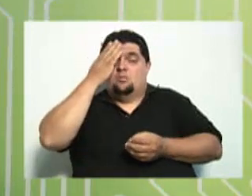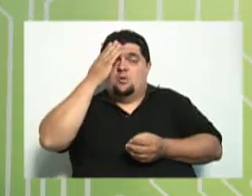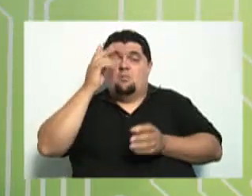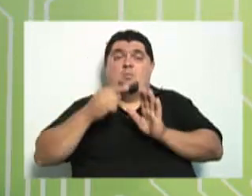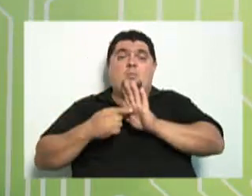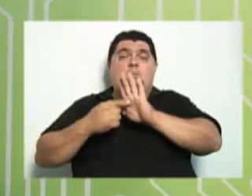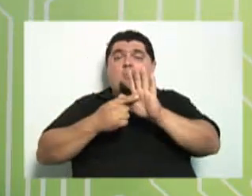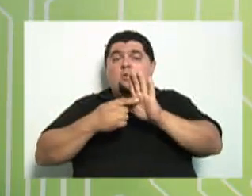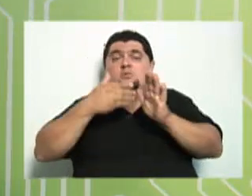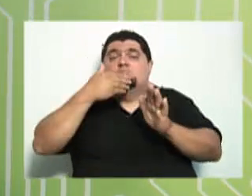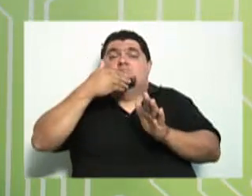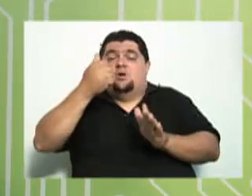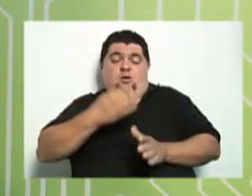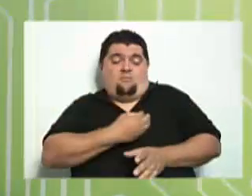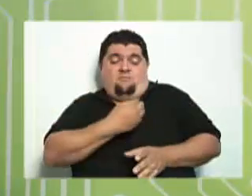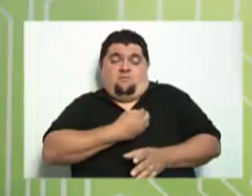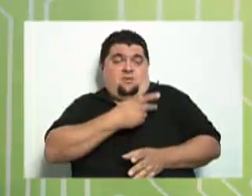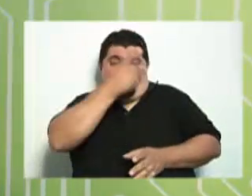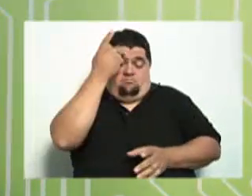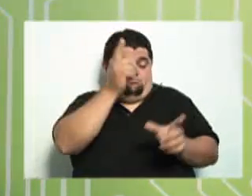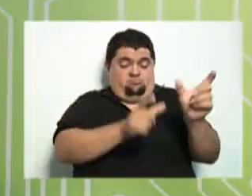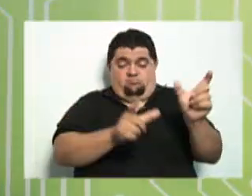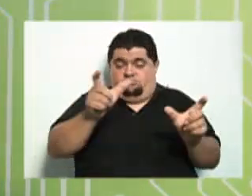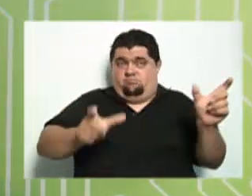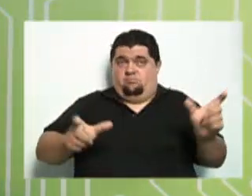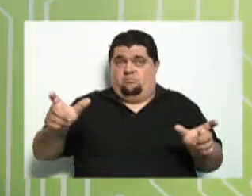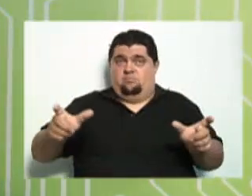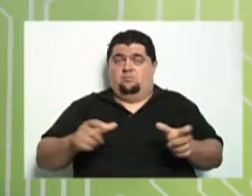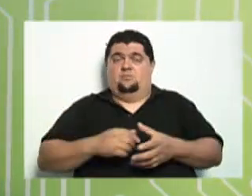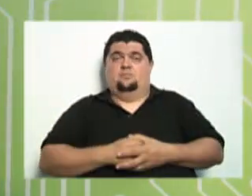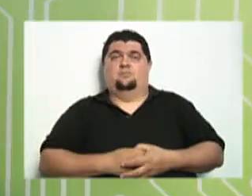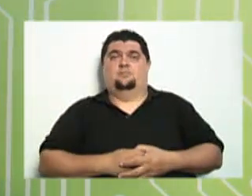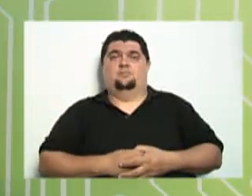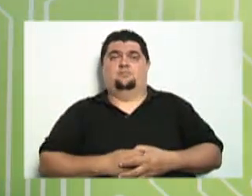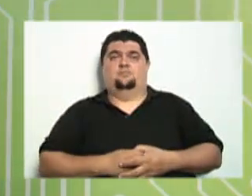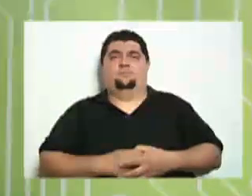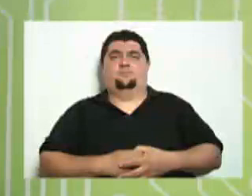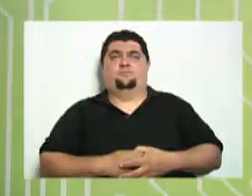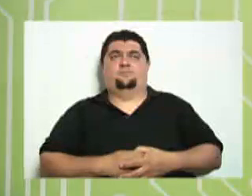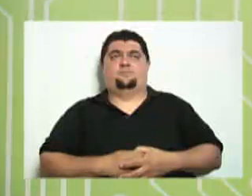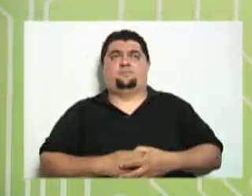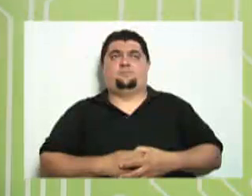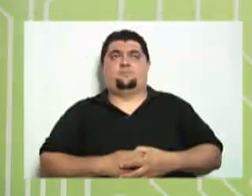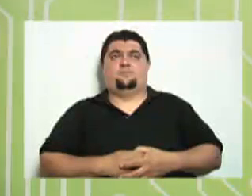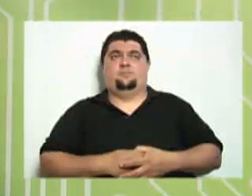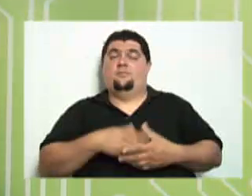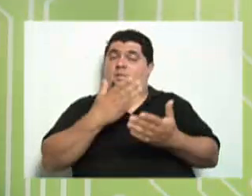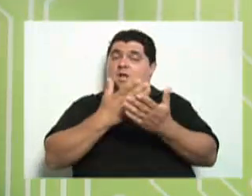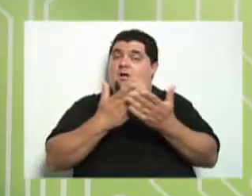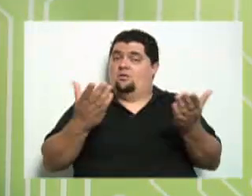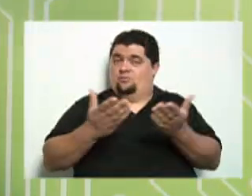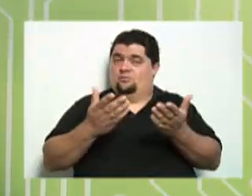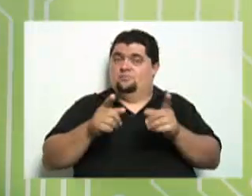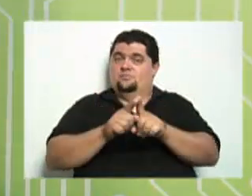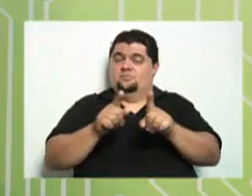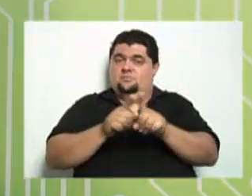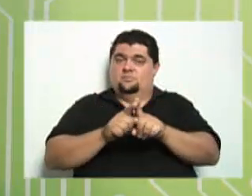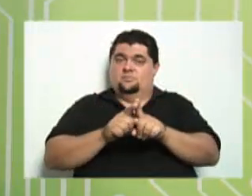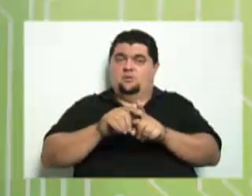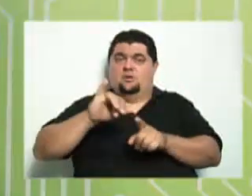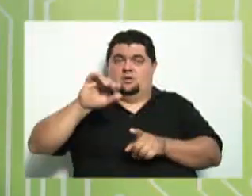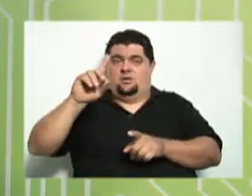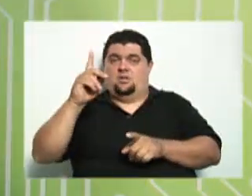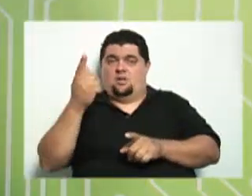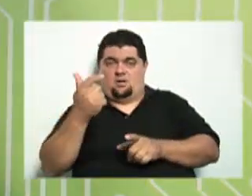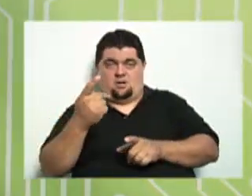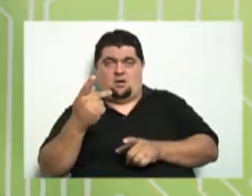mostrar a melhoria da qualidade de vida dentro dos municípios que a gente vive. Na aula de hoje também, depois de termos discutido sobre o